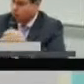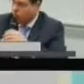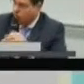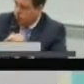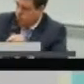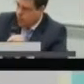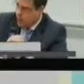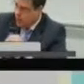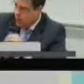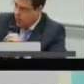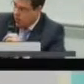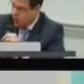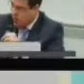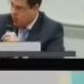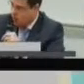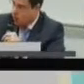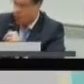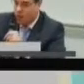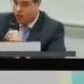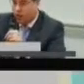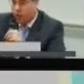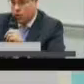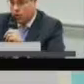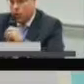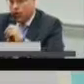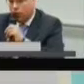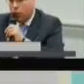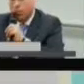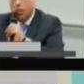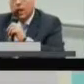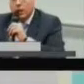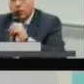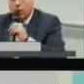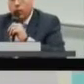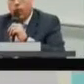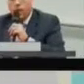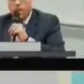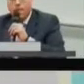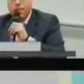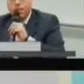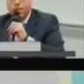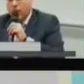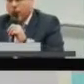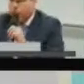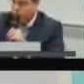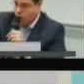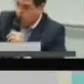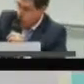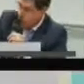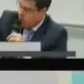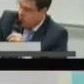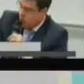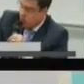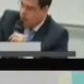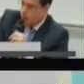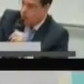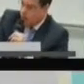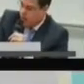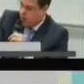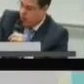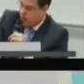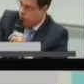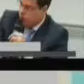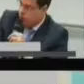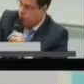os esforços, eu tenho certeza, para que a gente tenha, num curto espaço de tempo, todos os vazios assistenciais. Deputado Caio, eu